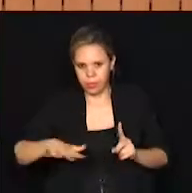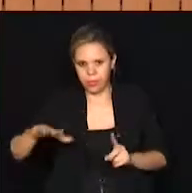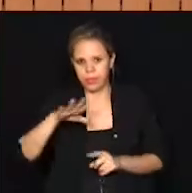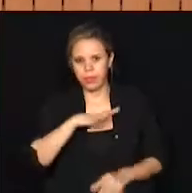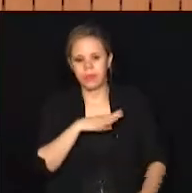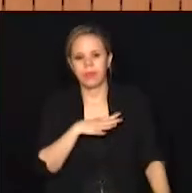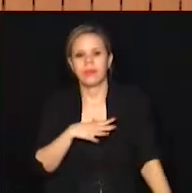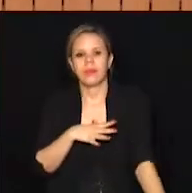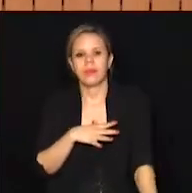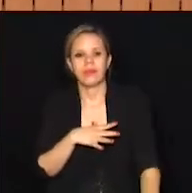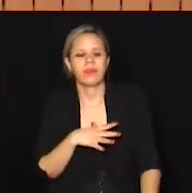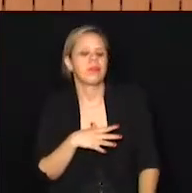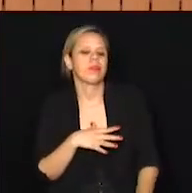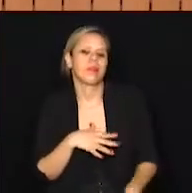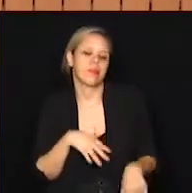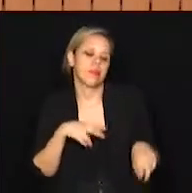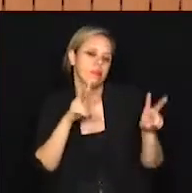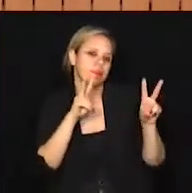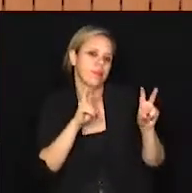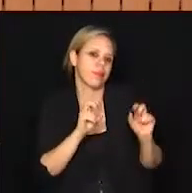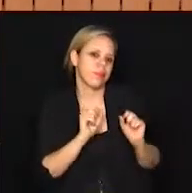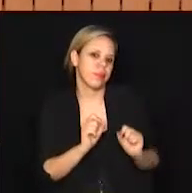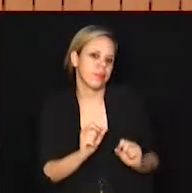cidade sobre um tema tão